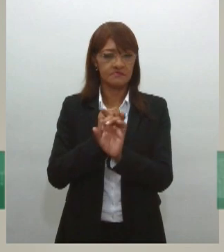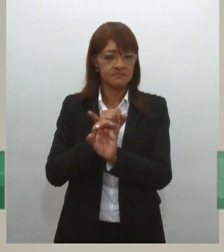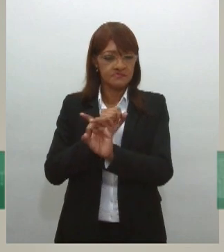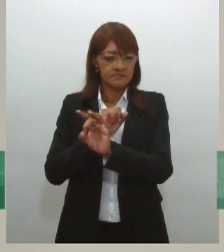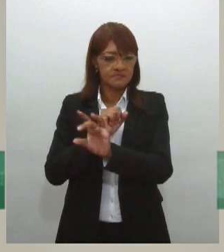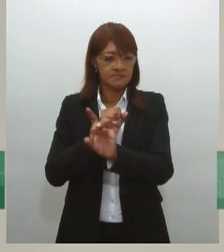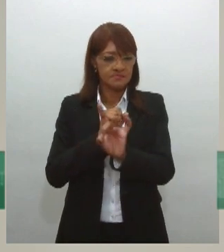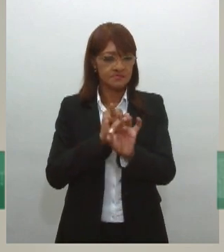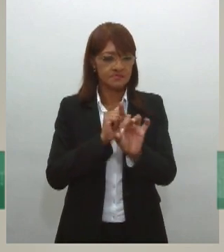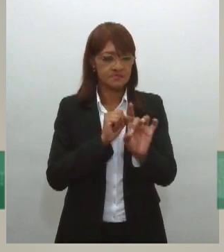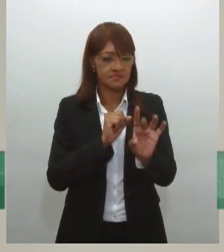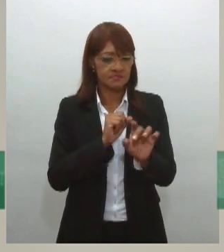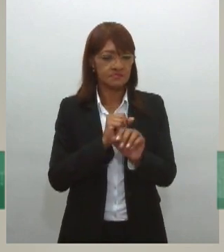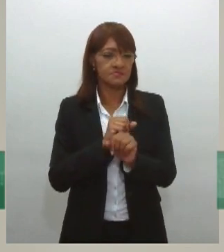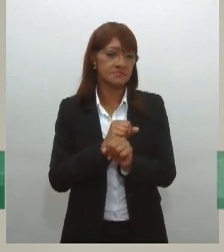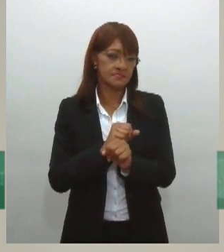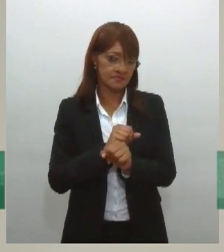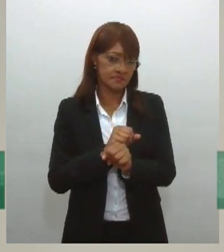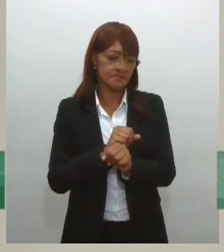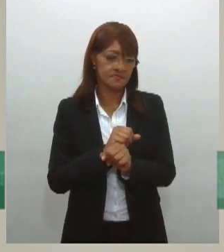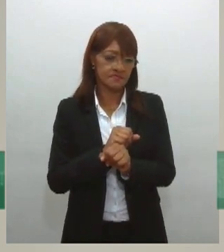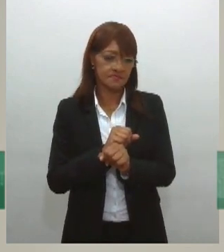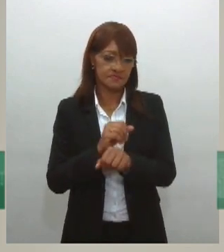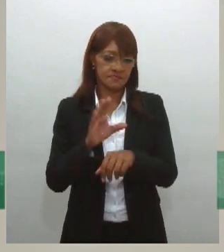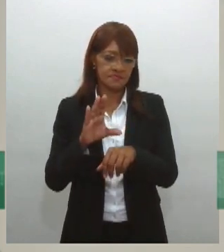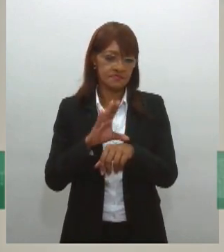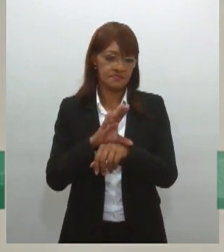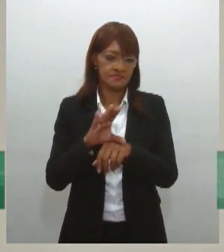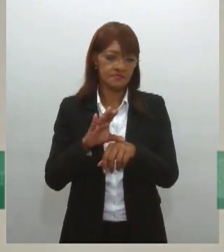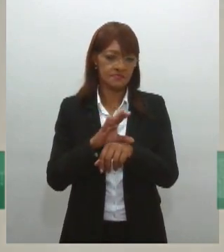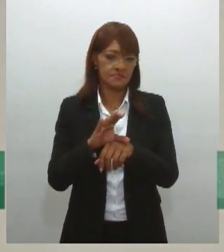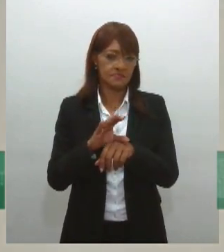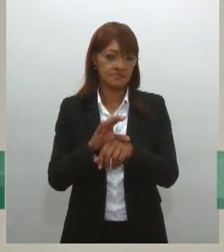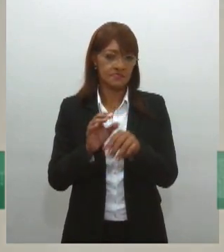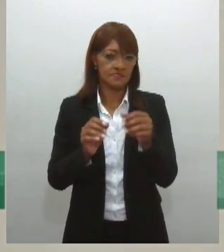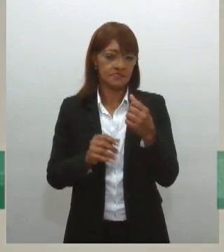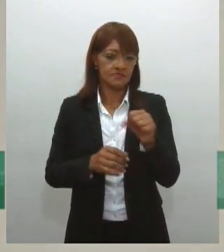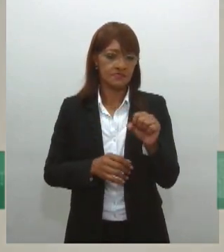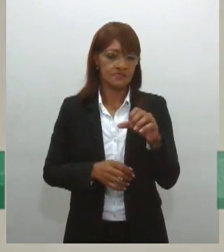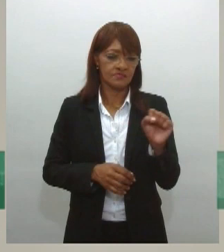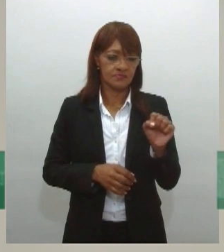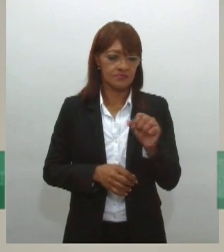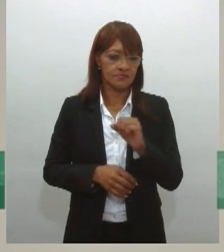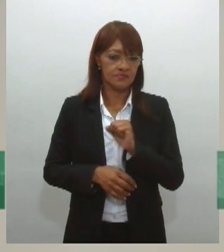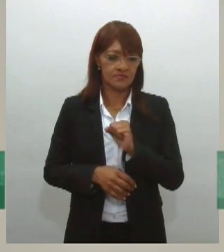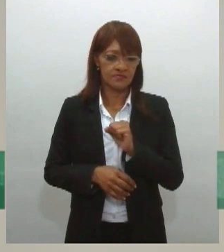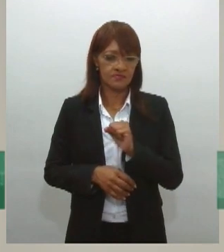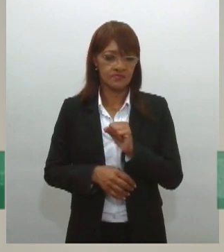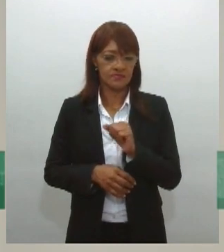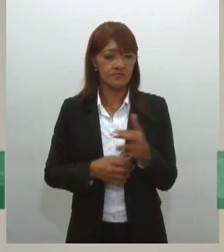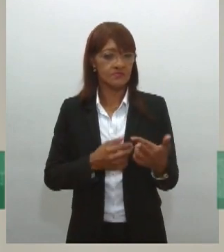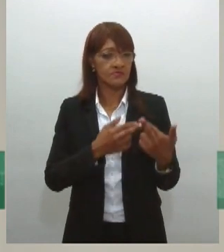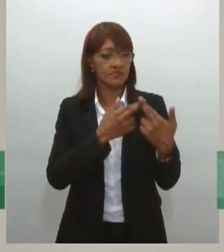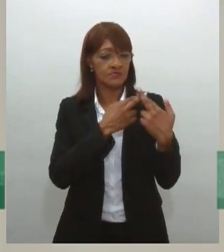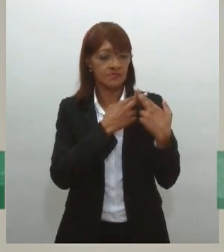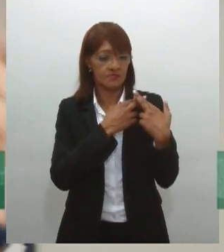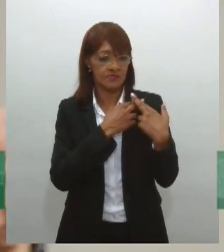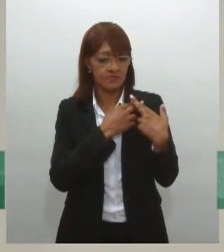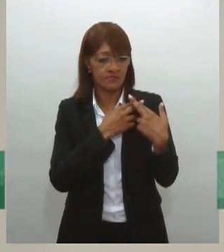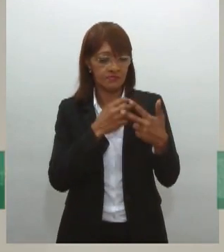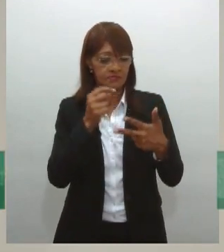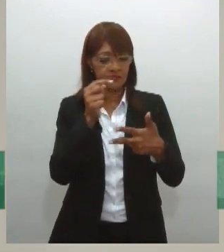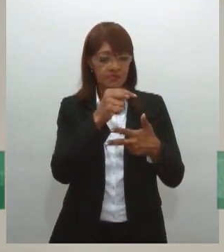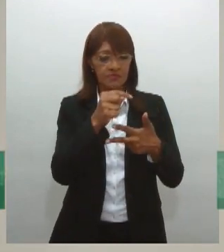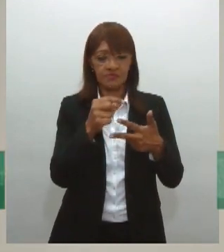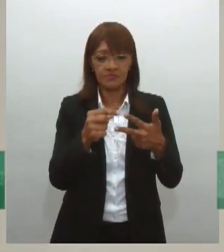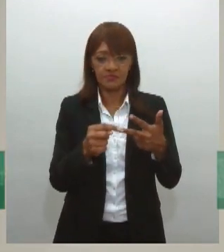da Constituição de 88, tem atribuições, responsabilidades e tem também capacidade